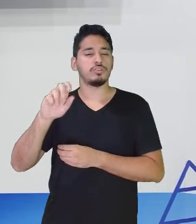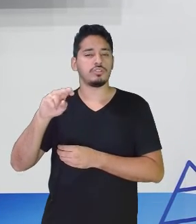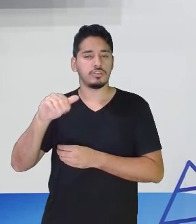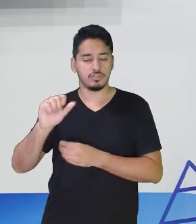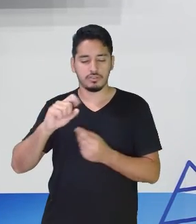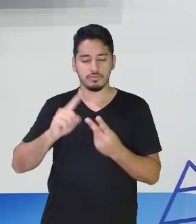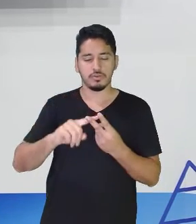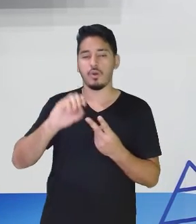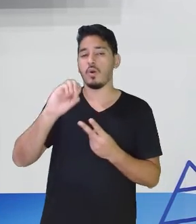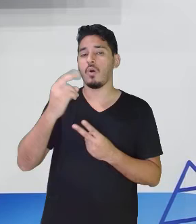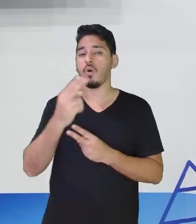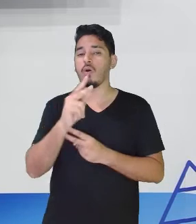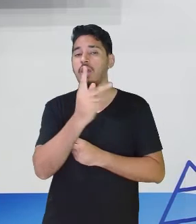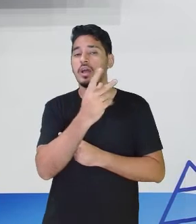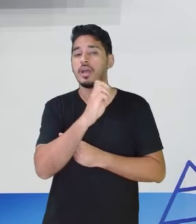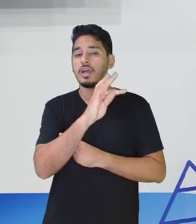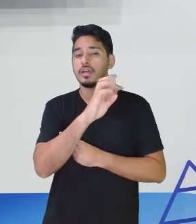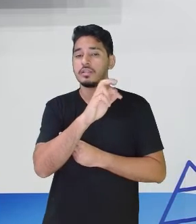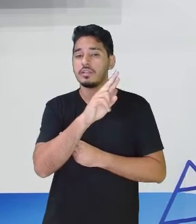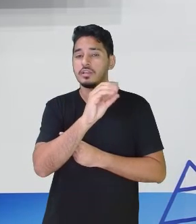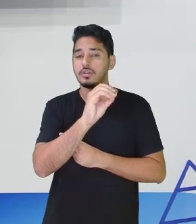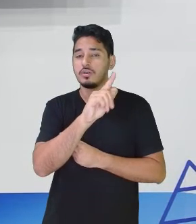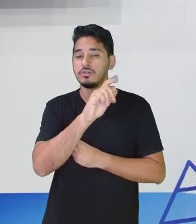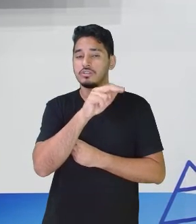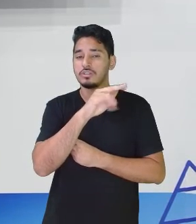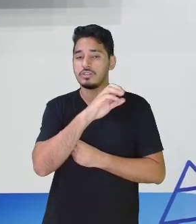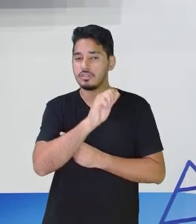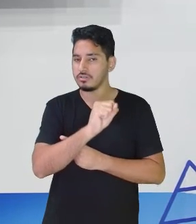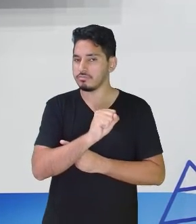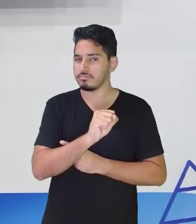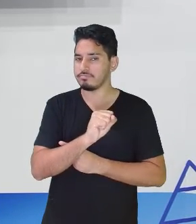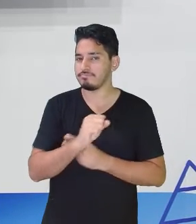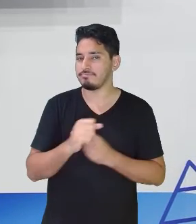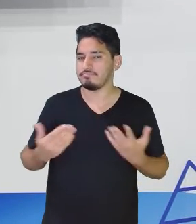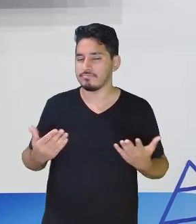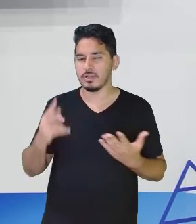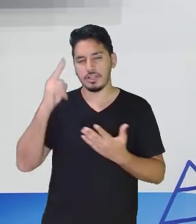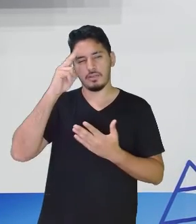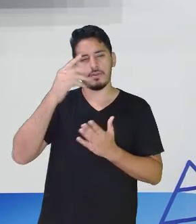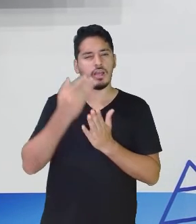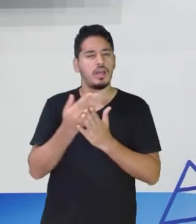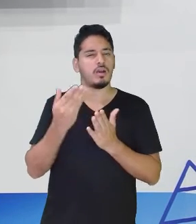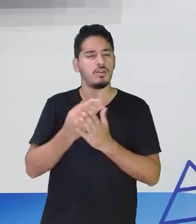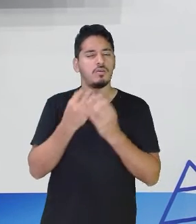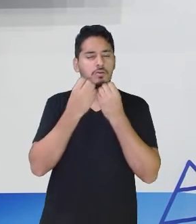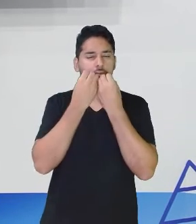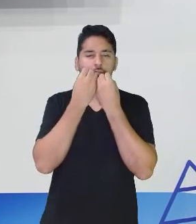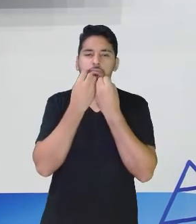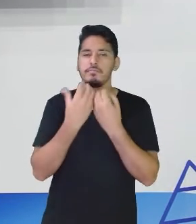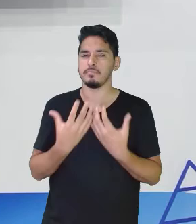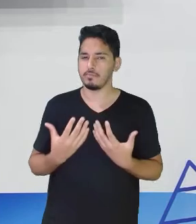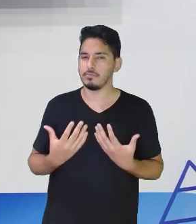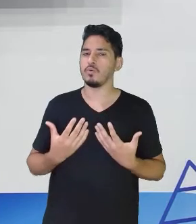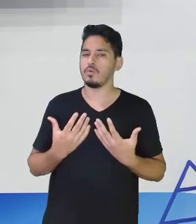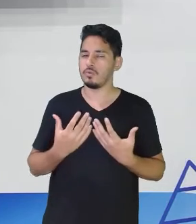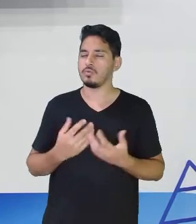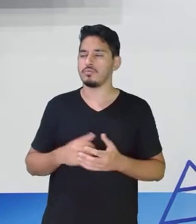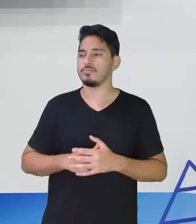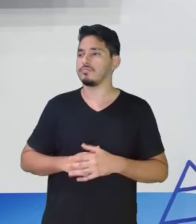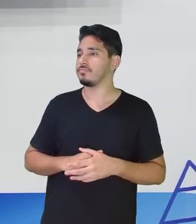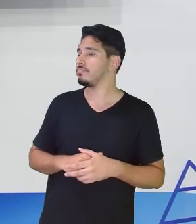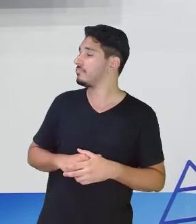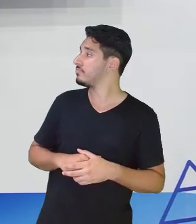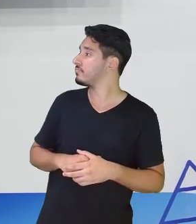Então, relembrar a aula através das ações do dia a dia é uma boa forma para assimilar. Mas